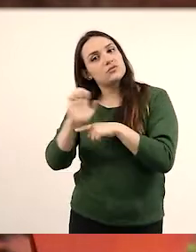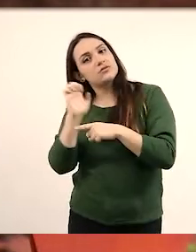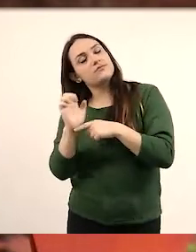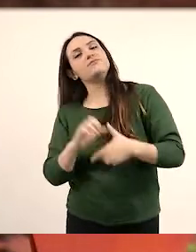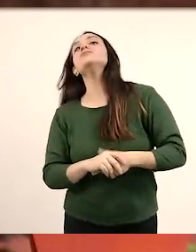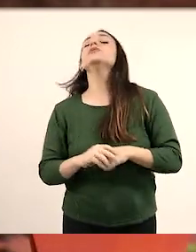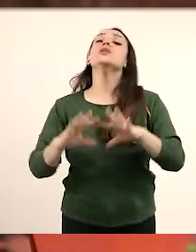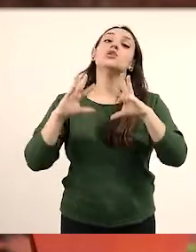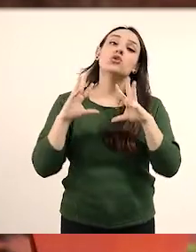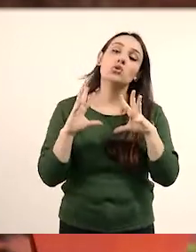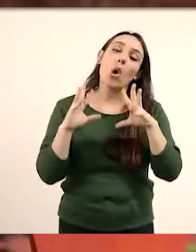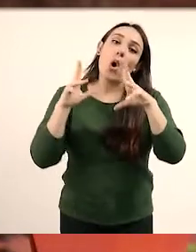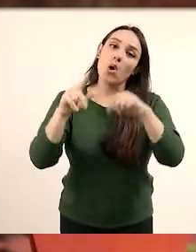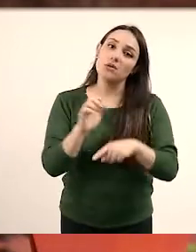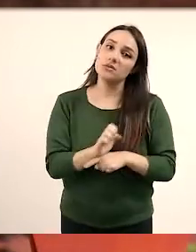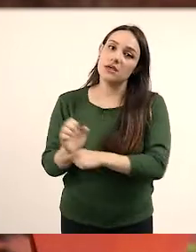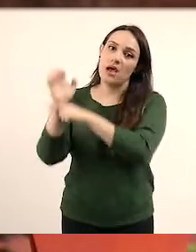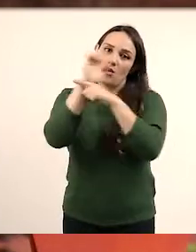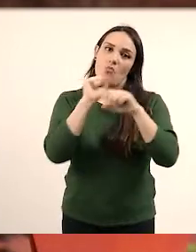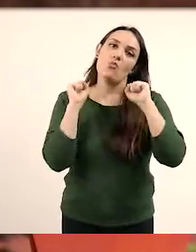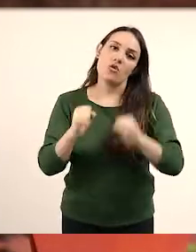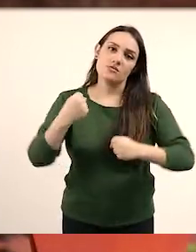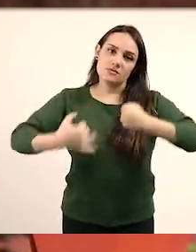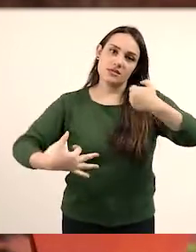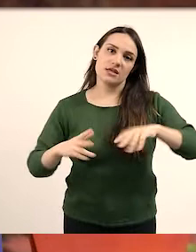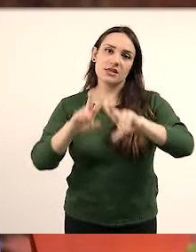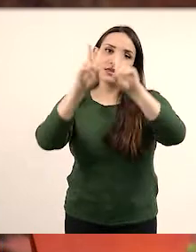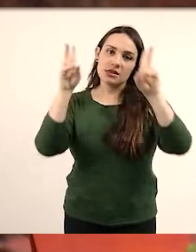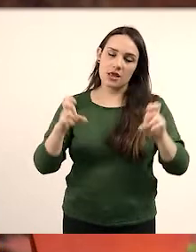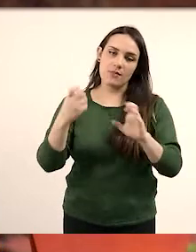entes federados devem e podem tratar do tema.